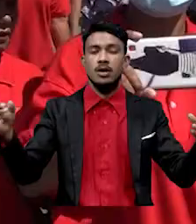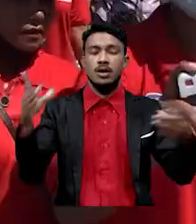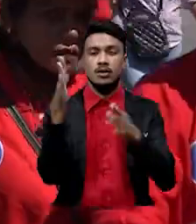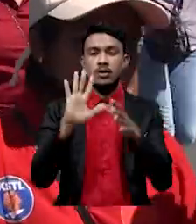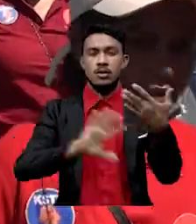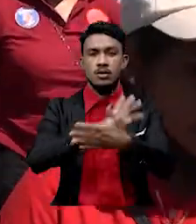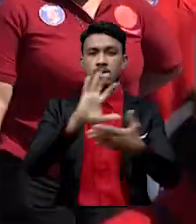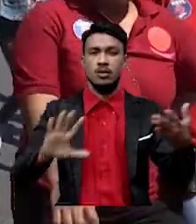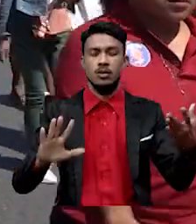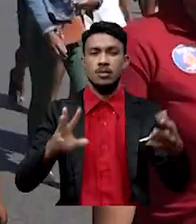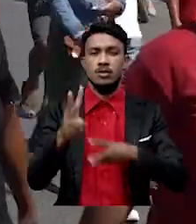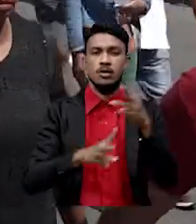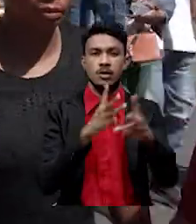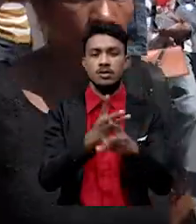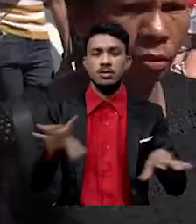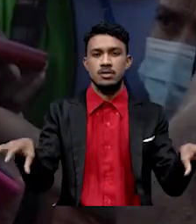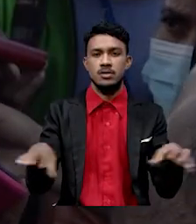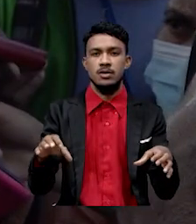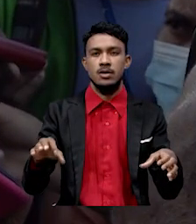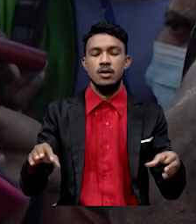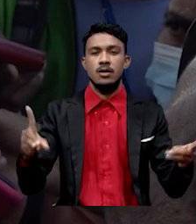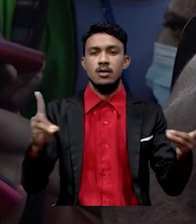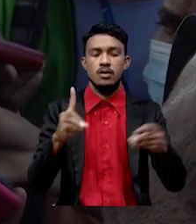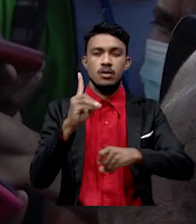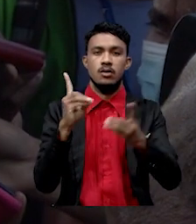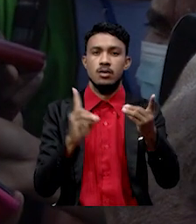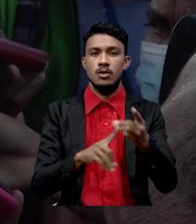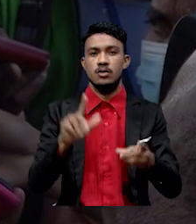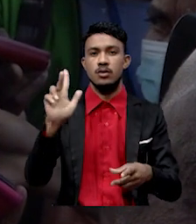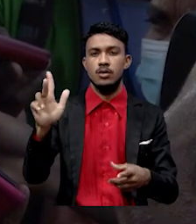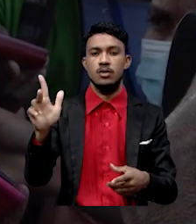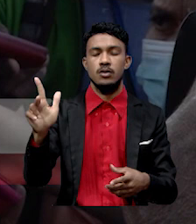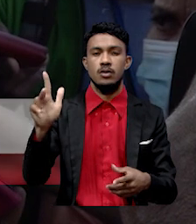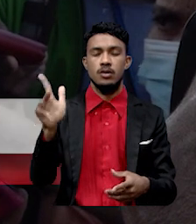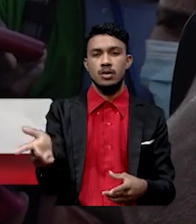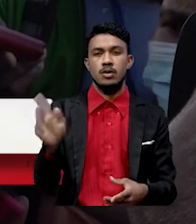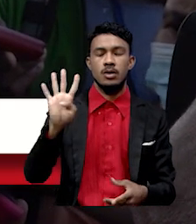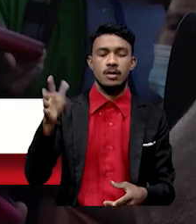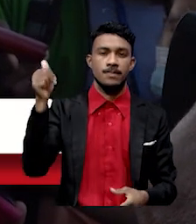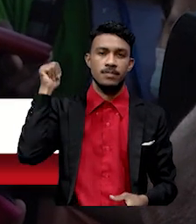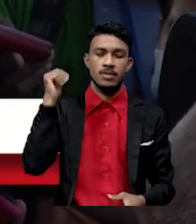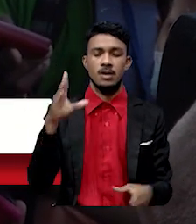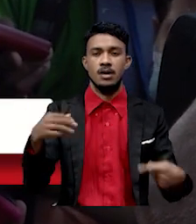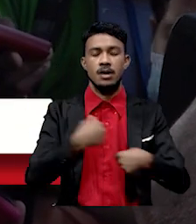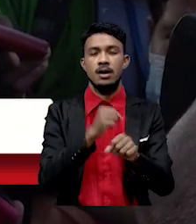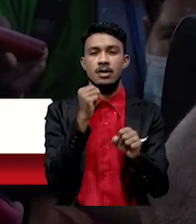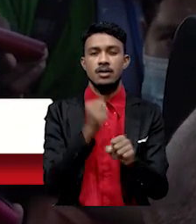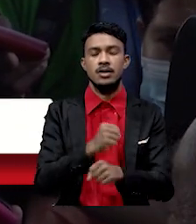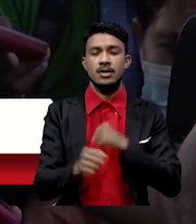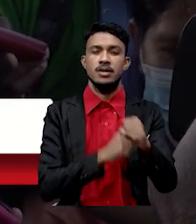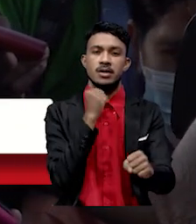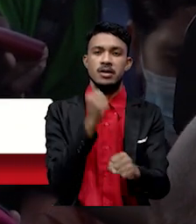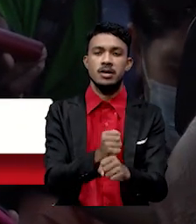trabalhador. Ia Lorong Tol Lorong Hadri ba, amiro informação kata governo sei, halo revisão ba salário mínimo ia tinan